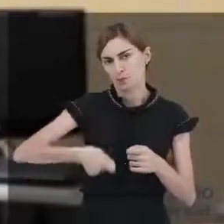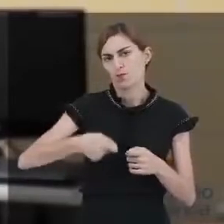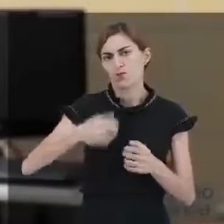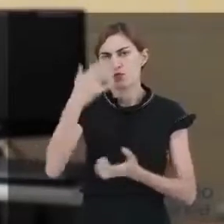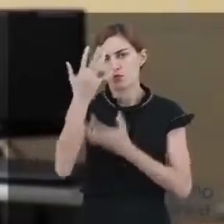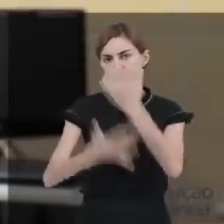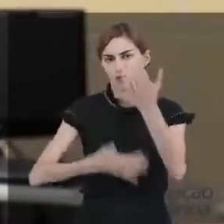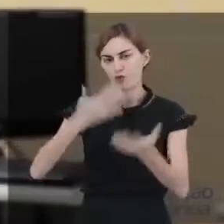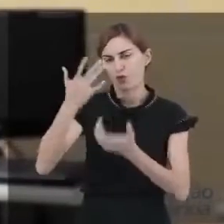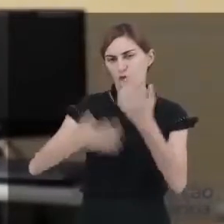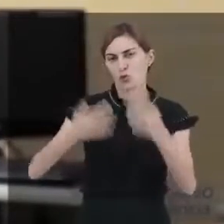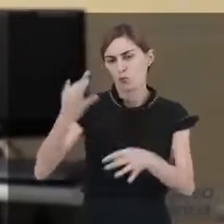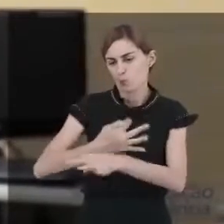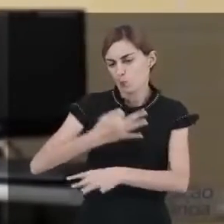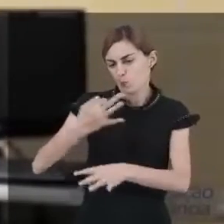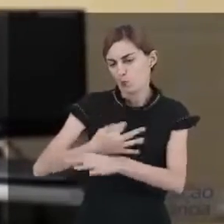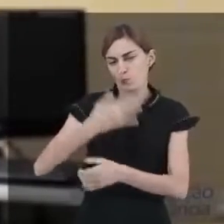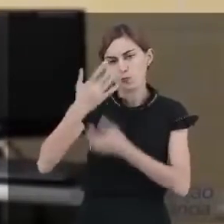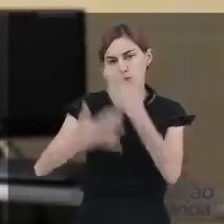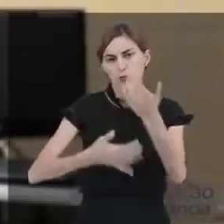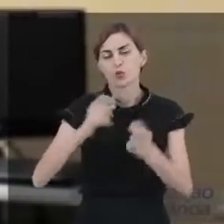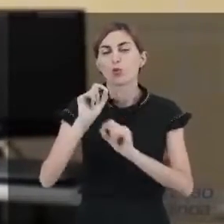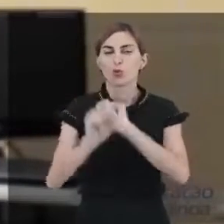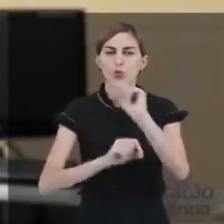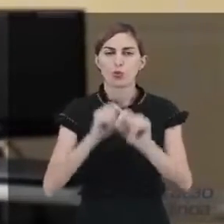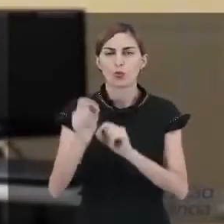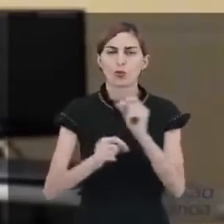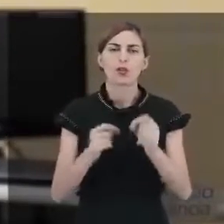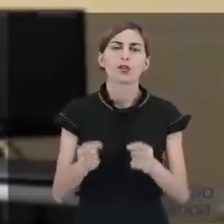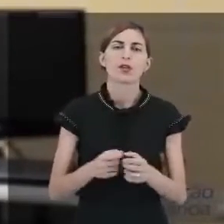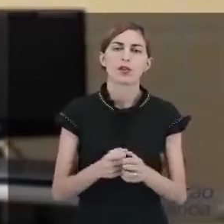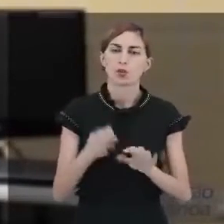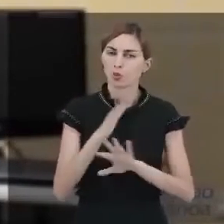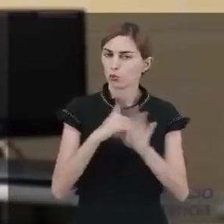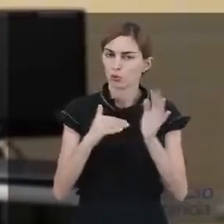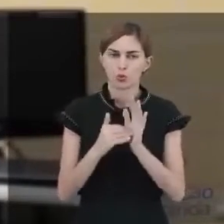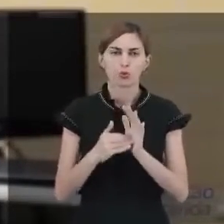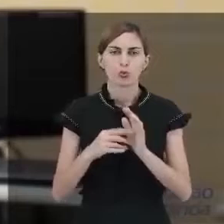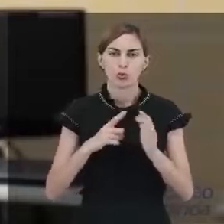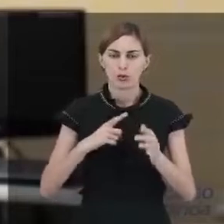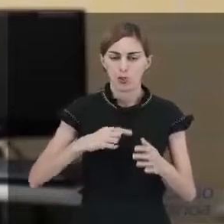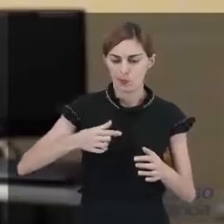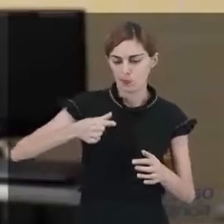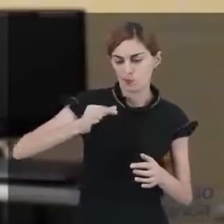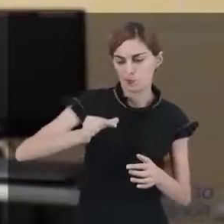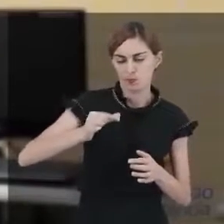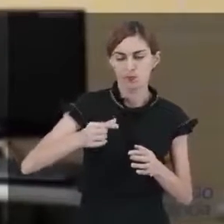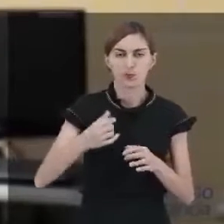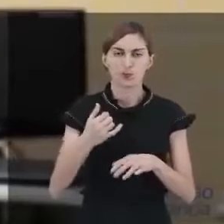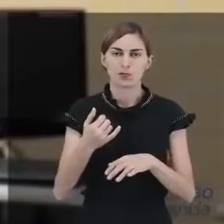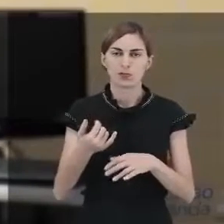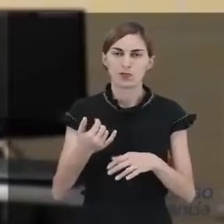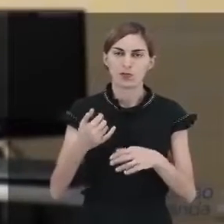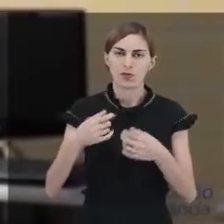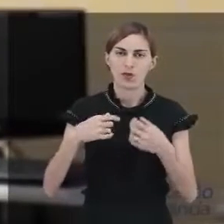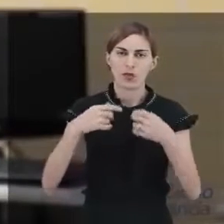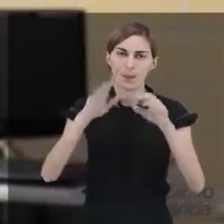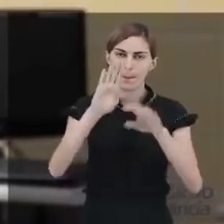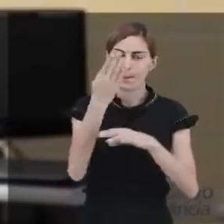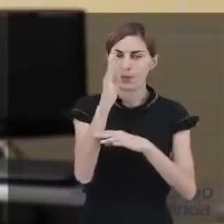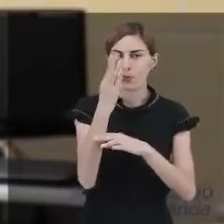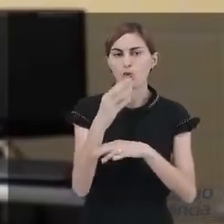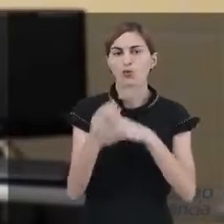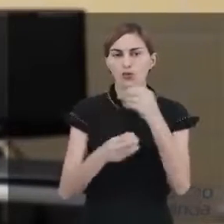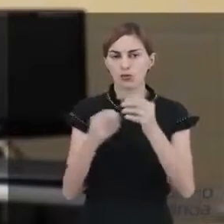fogo, o que é escada incombustível, o que é escada resistente ao fogo. Tem toda uma questão de espessura e de tratamento dela, que eu creio que o professor da